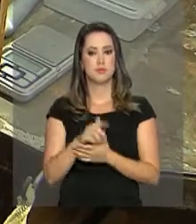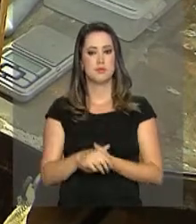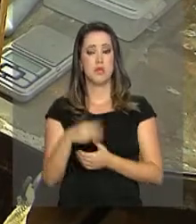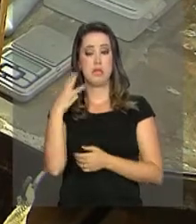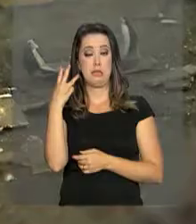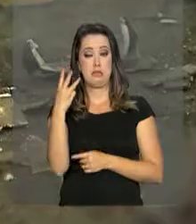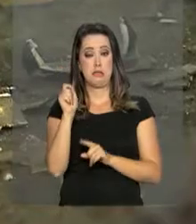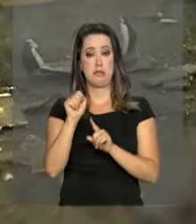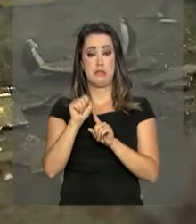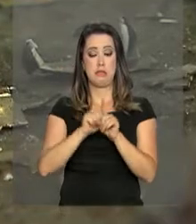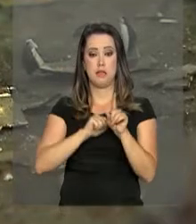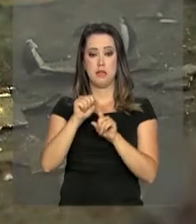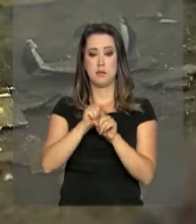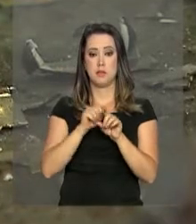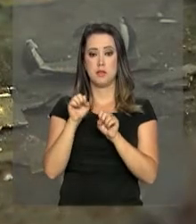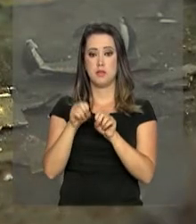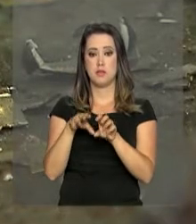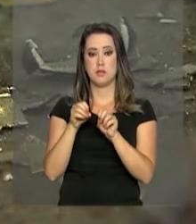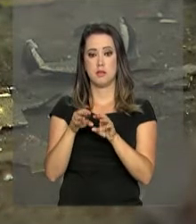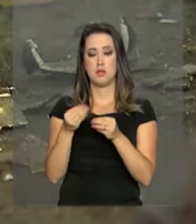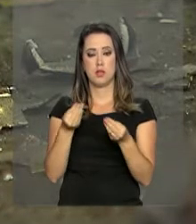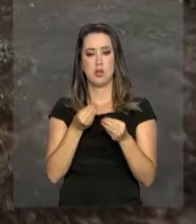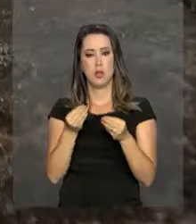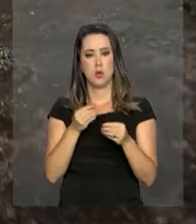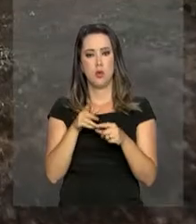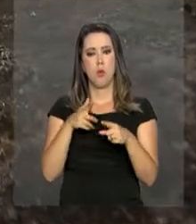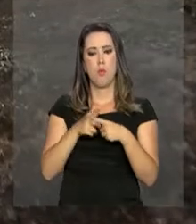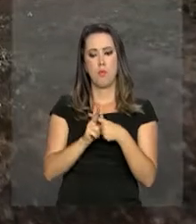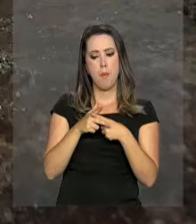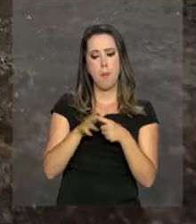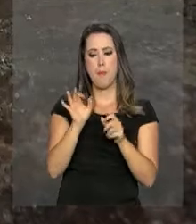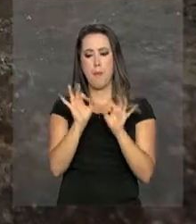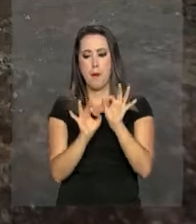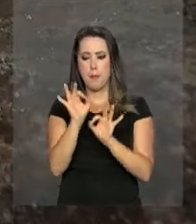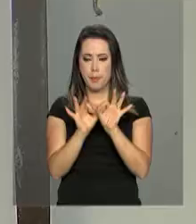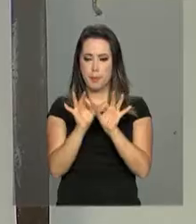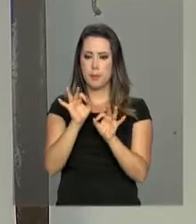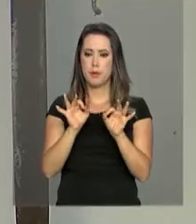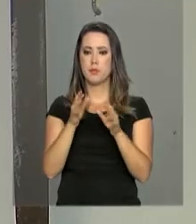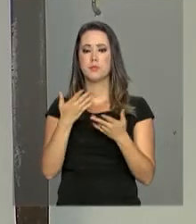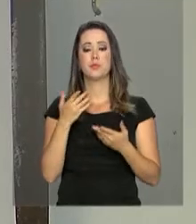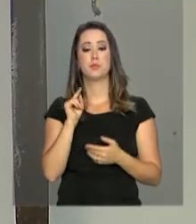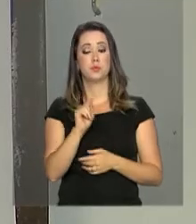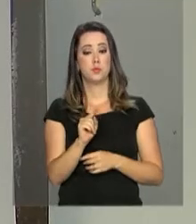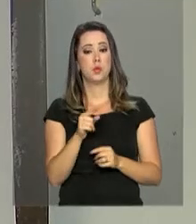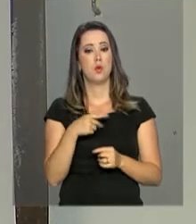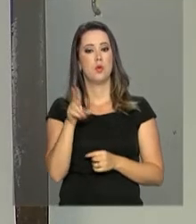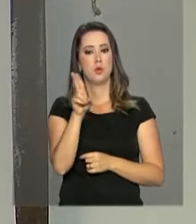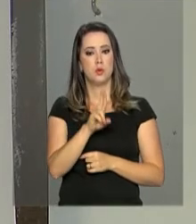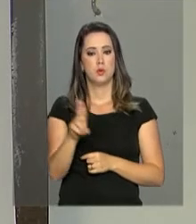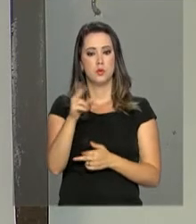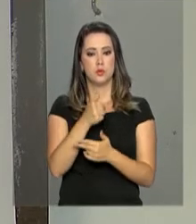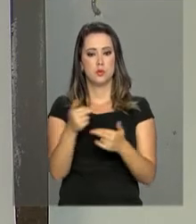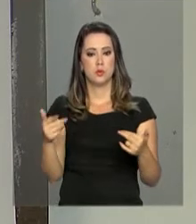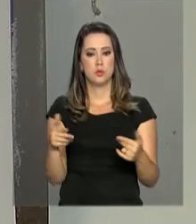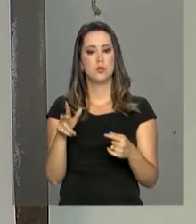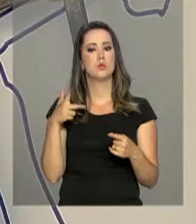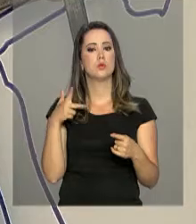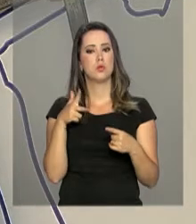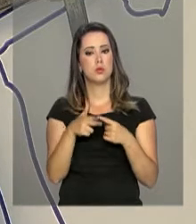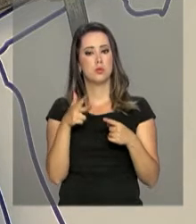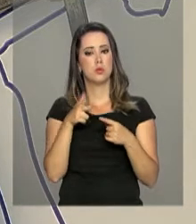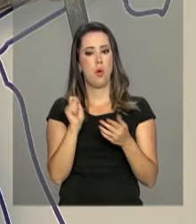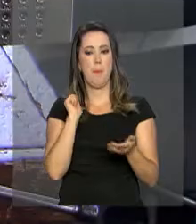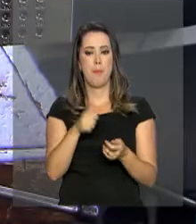3 meses na Argélia ensinando técnicas de lapidação, fundição e design. Além das ferramentas como alicates